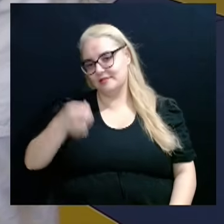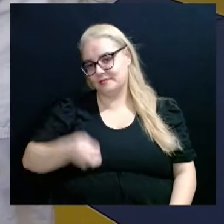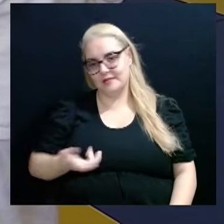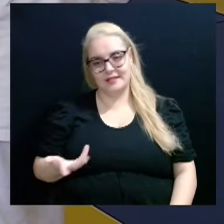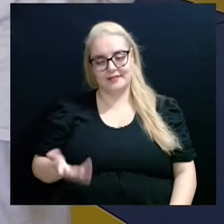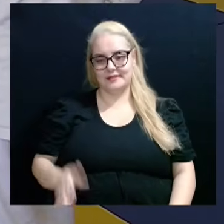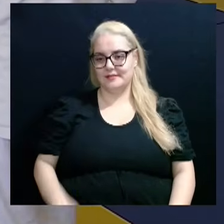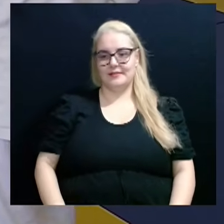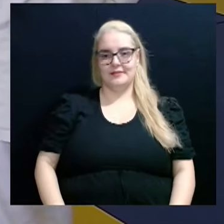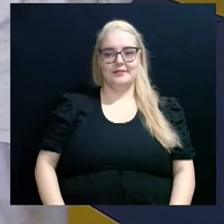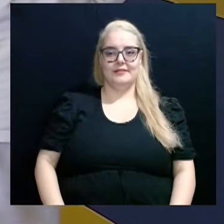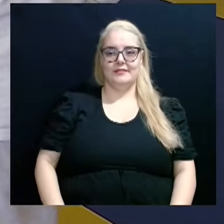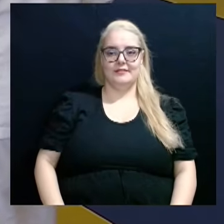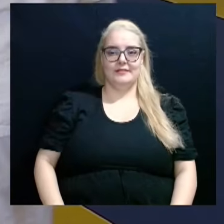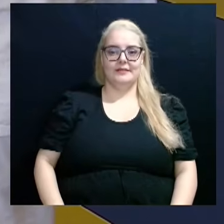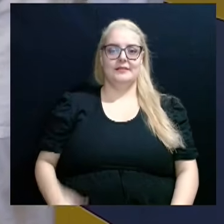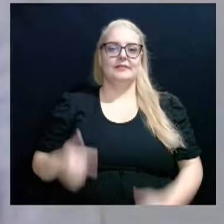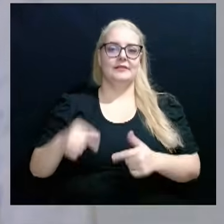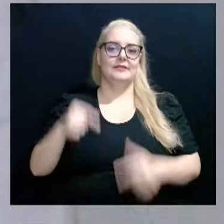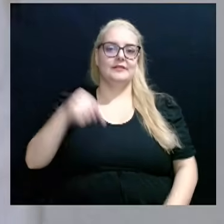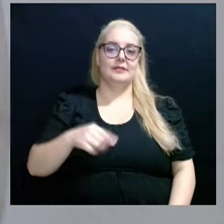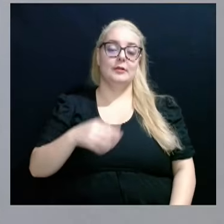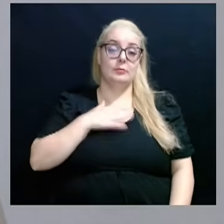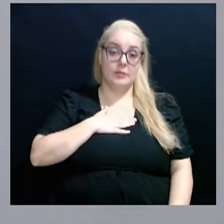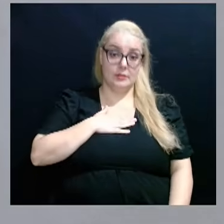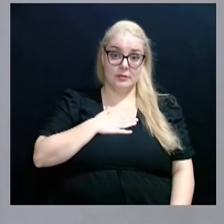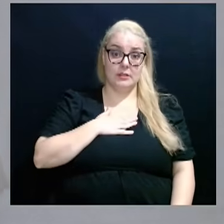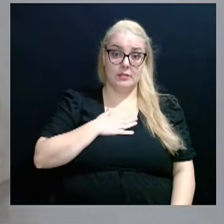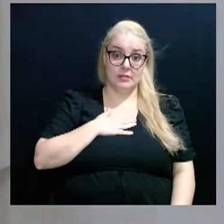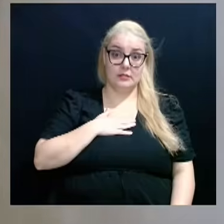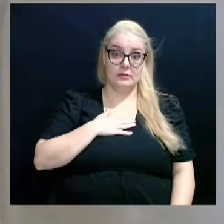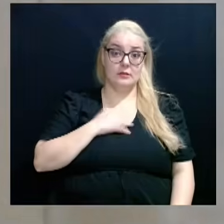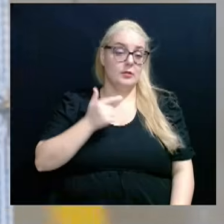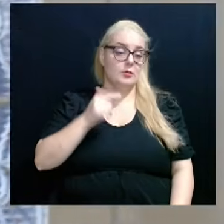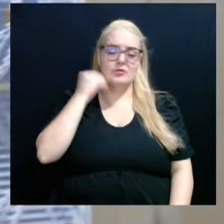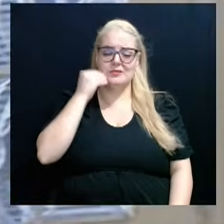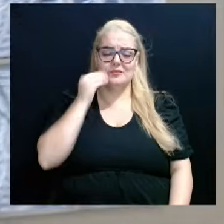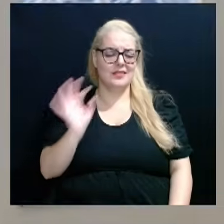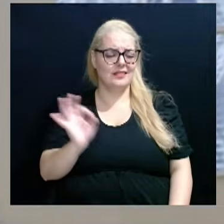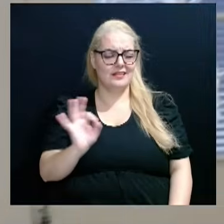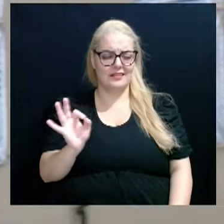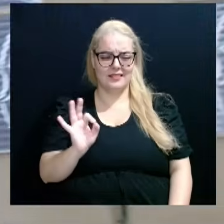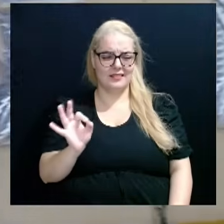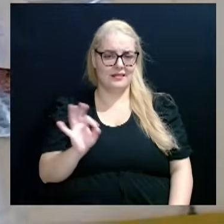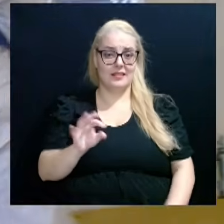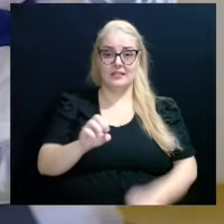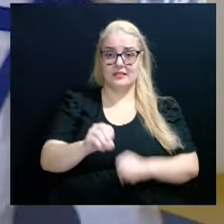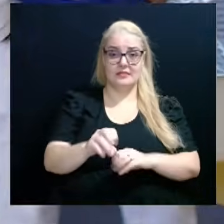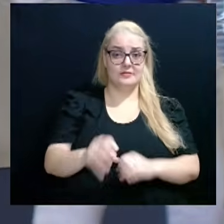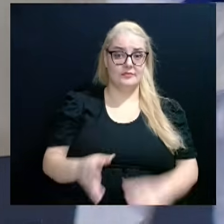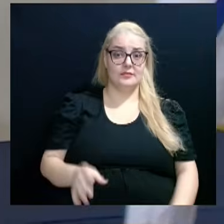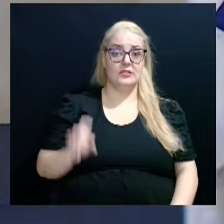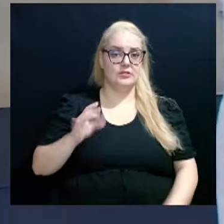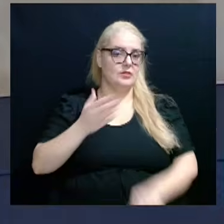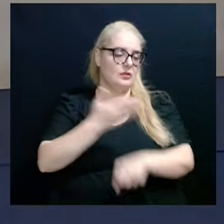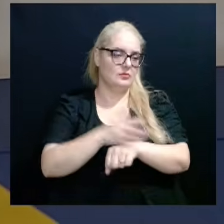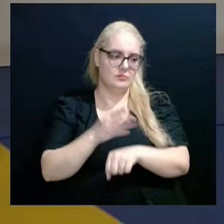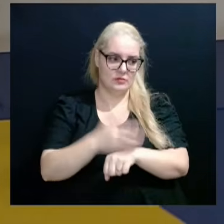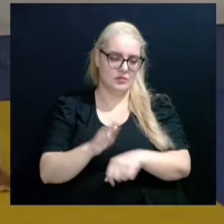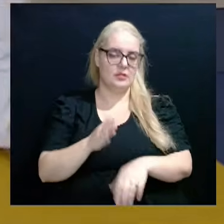atuo aqui, para mim, eu não tinha experiência nenhuma assim em dar aula, só nos treinamentos, ajudando o